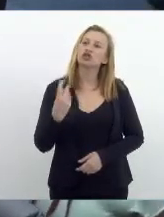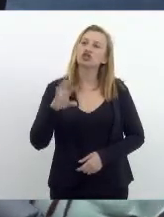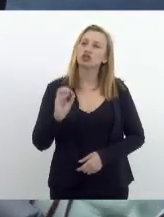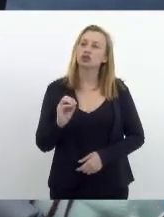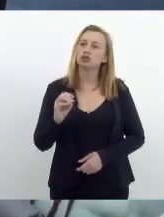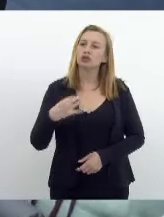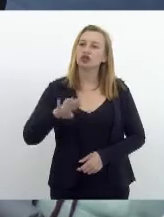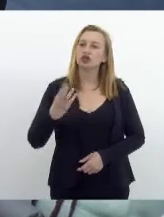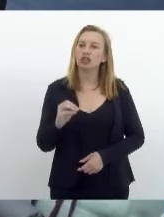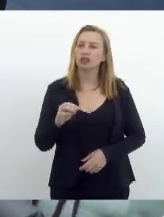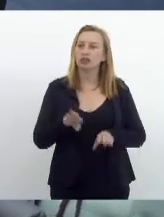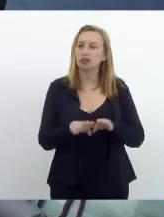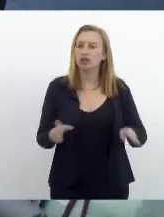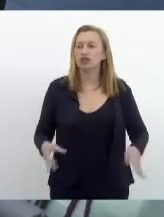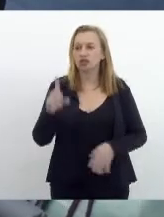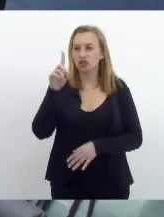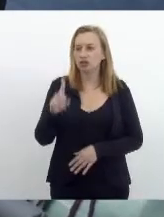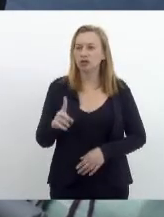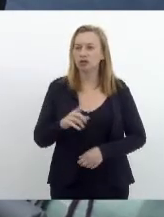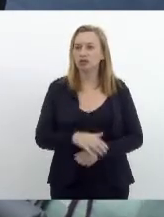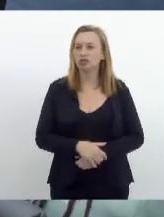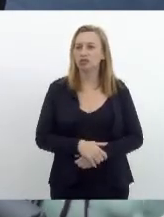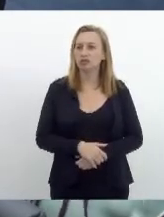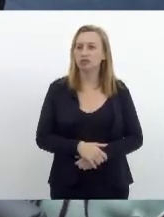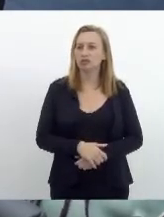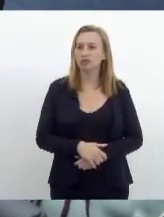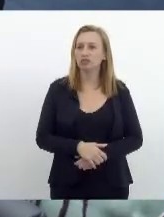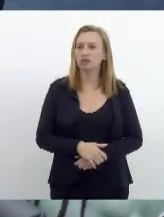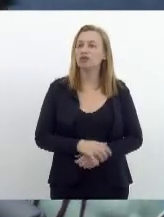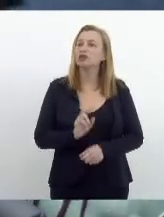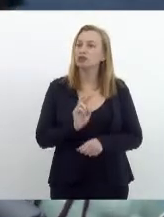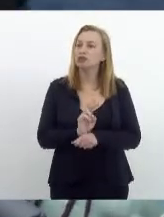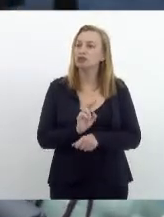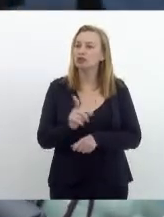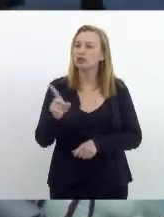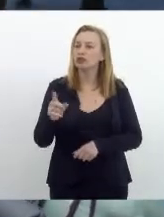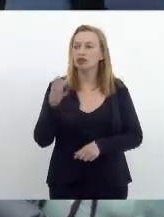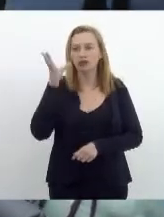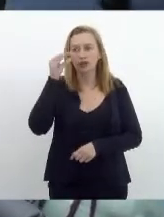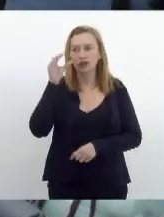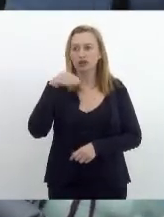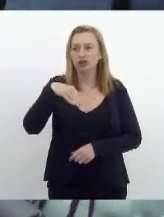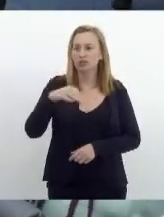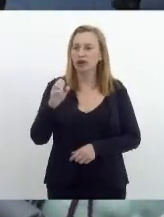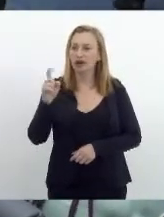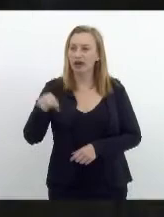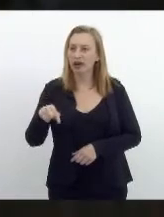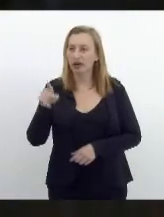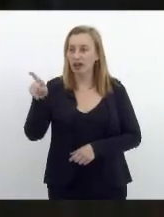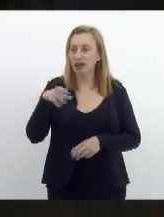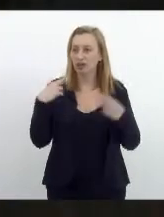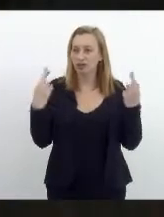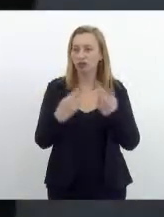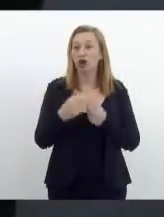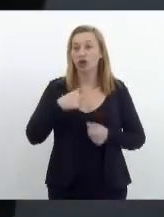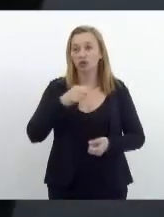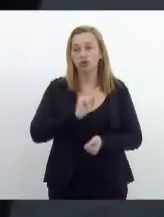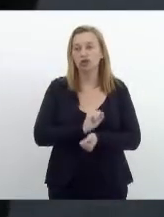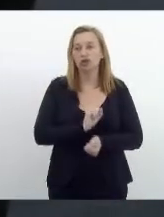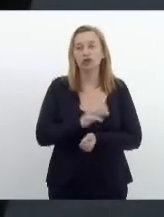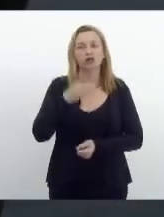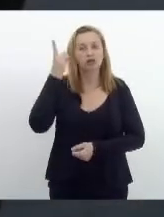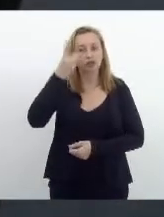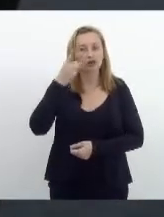diretora. Por que, que Vossa Excelência não está defendendo lá o interesse de Macaé, da reunião? Estou esperando o